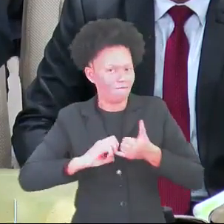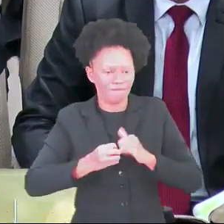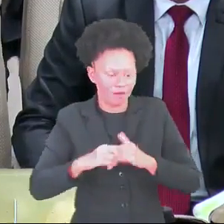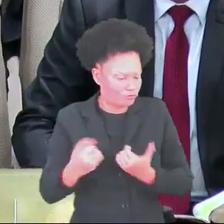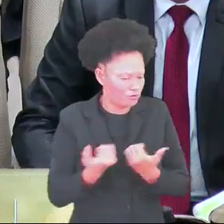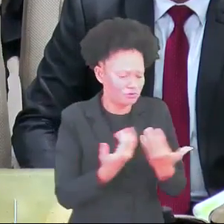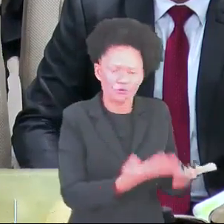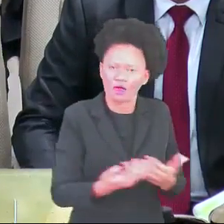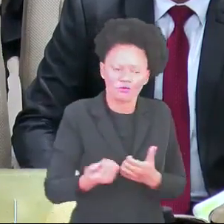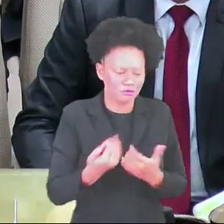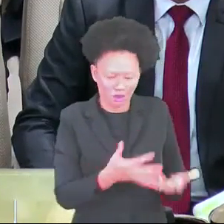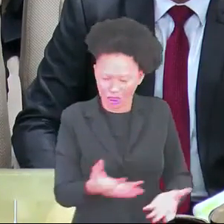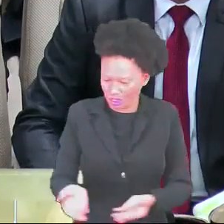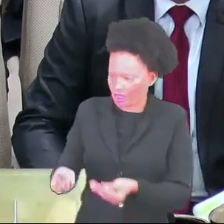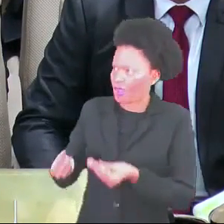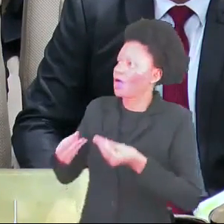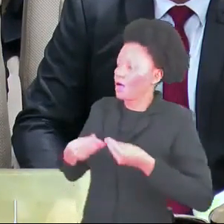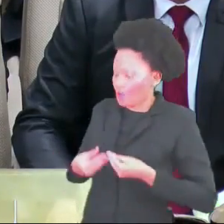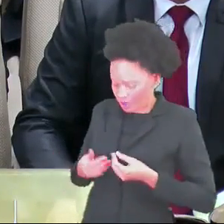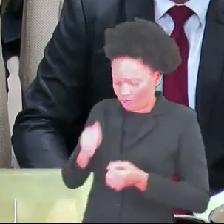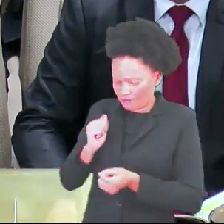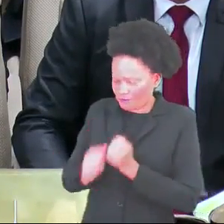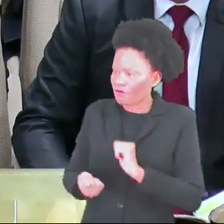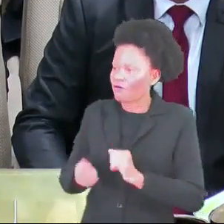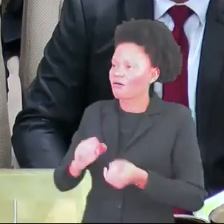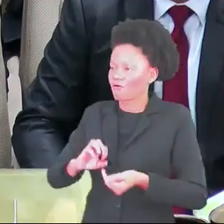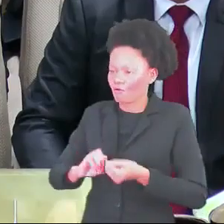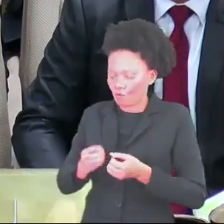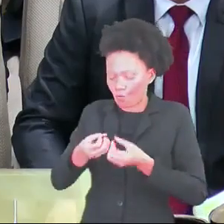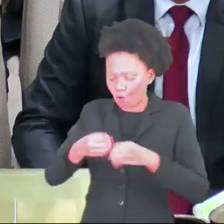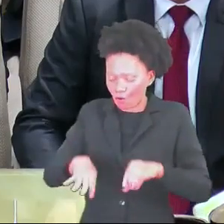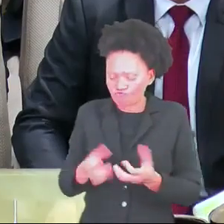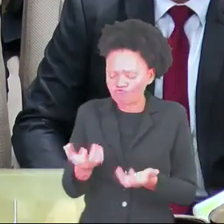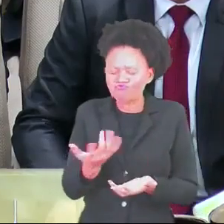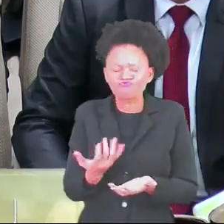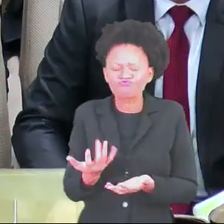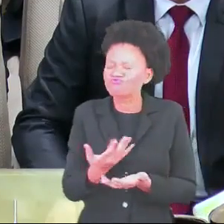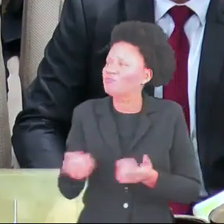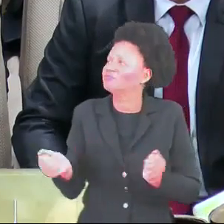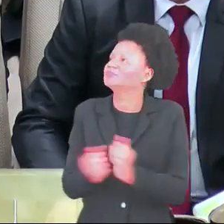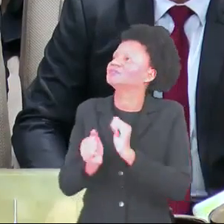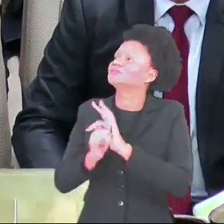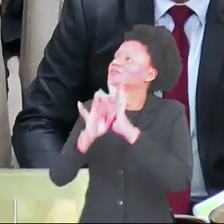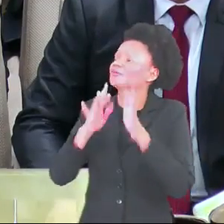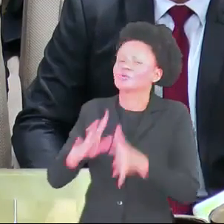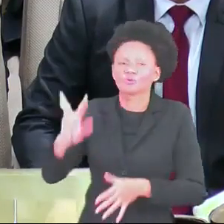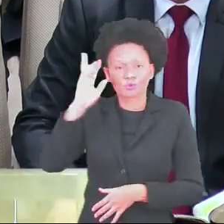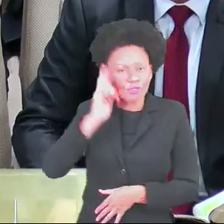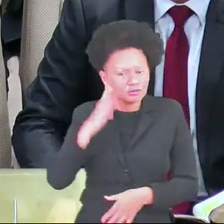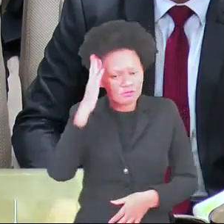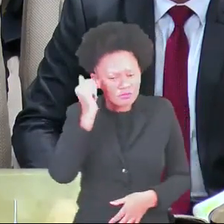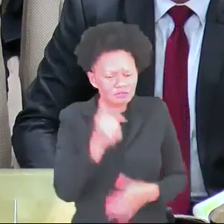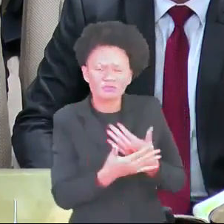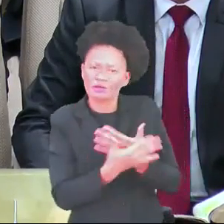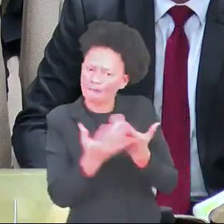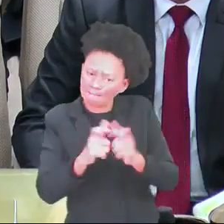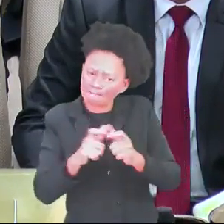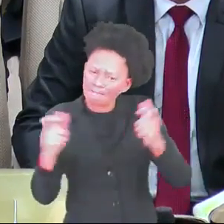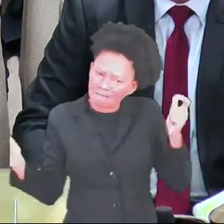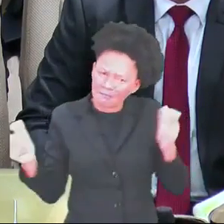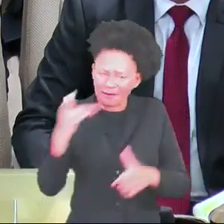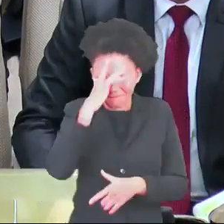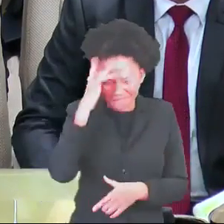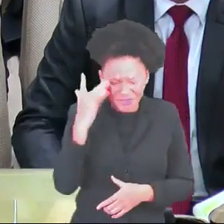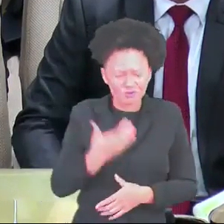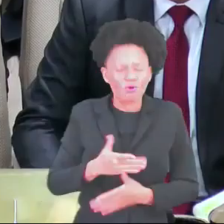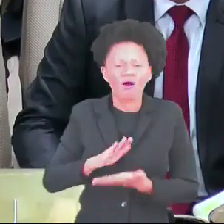feijão. E quando eles comiam aquele arroz com ovinho frito, eles glorificavam o Senhor. Quem sabe tem tanta gente comendo filé